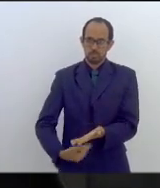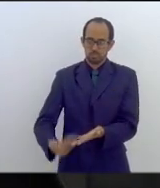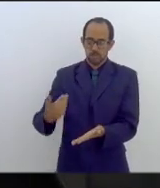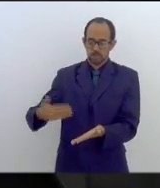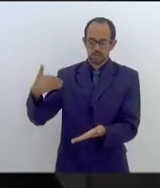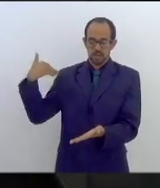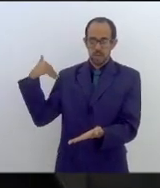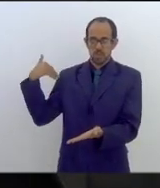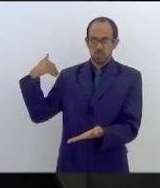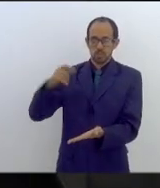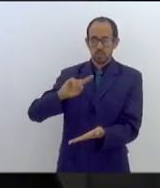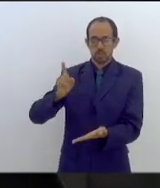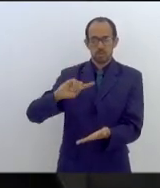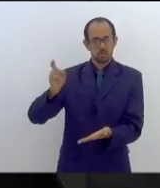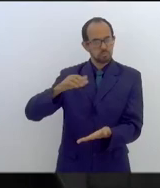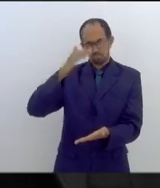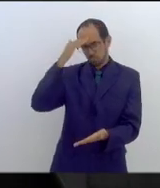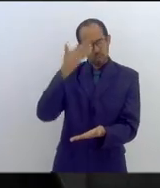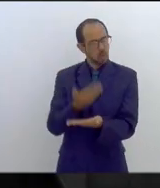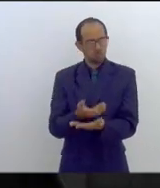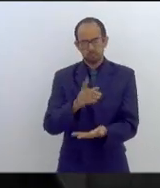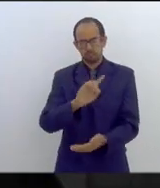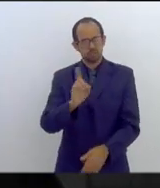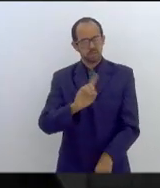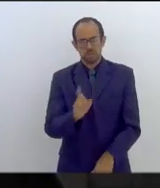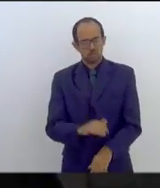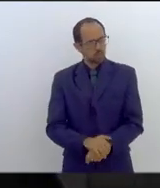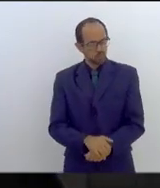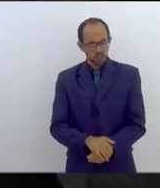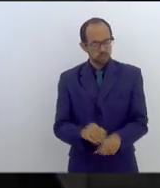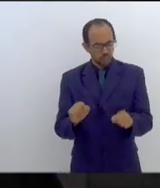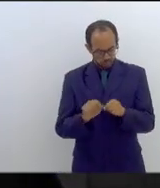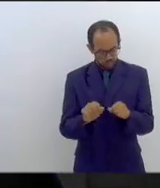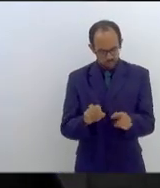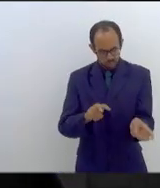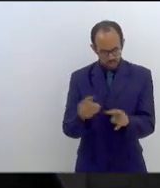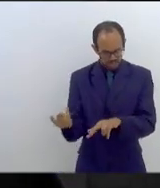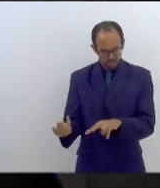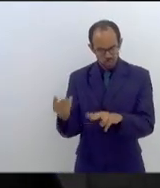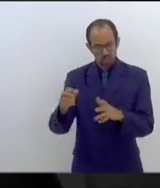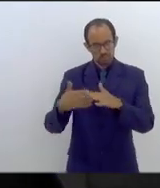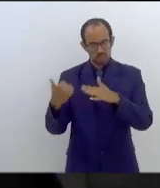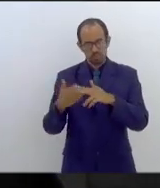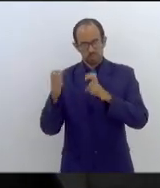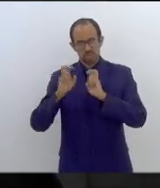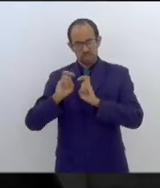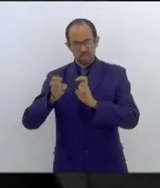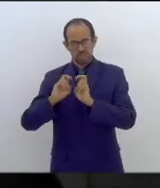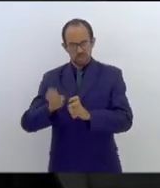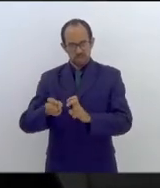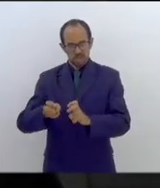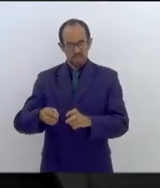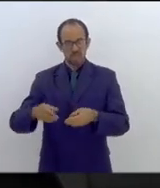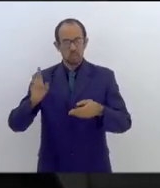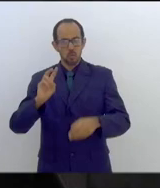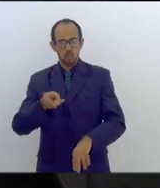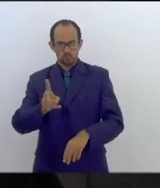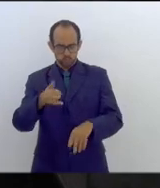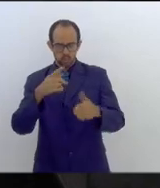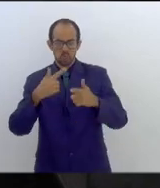não inspira confiança. Também foi feita uma transferência para a Supervia, os serviços continuam precarizados, a Supervia